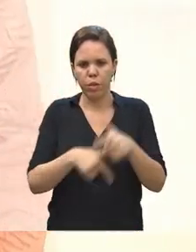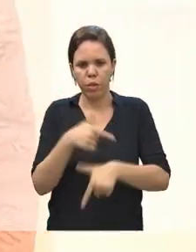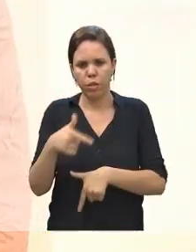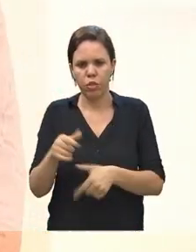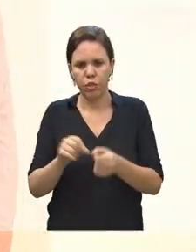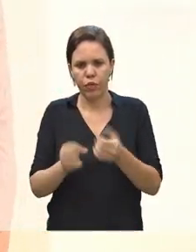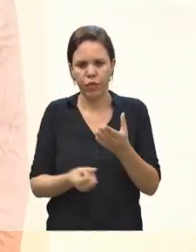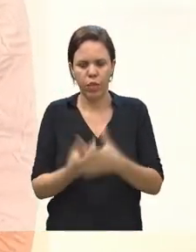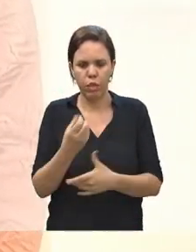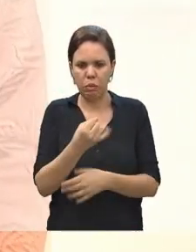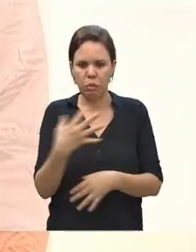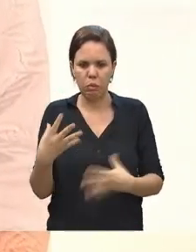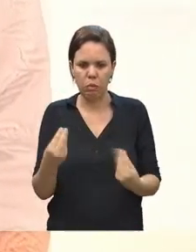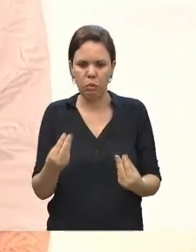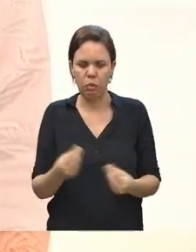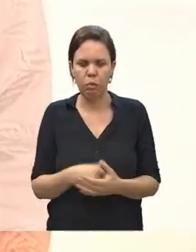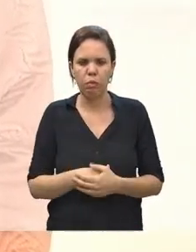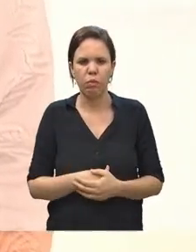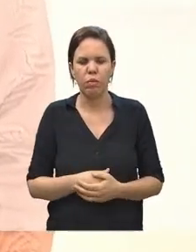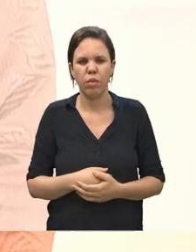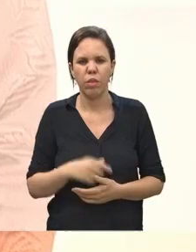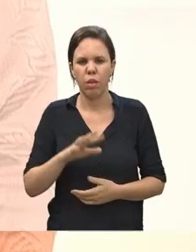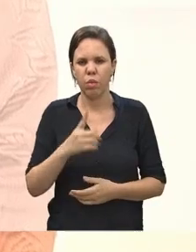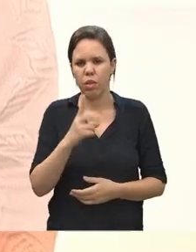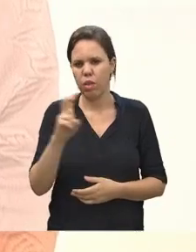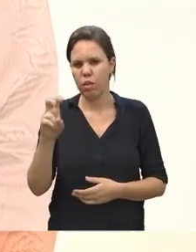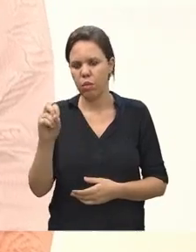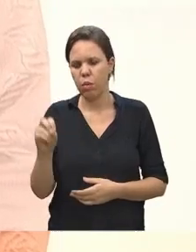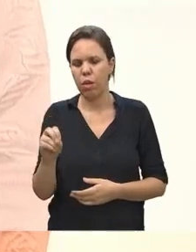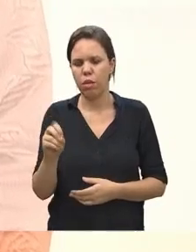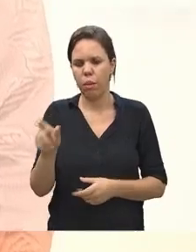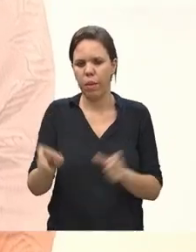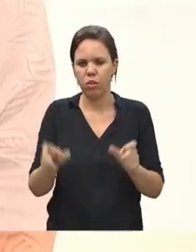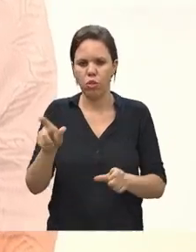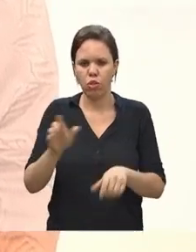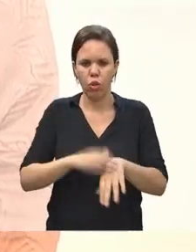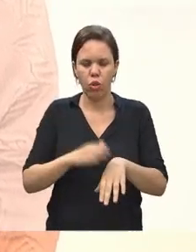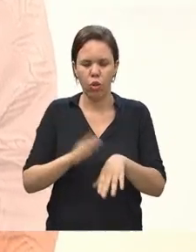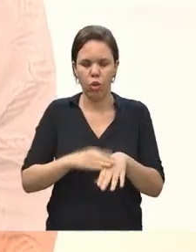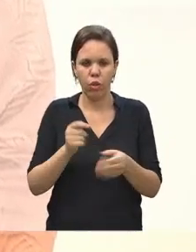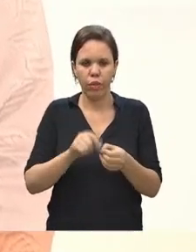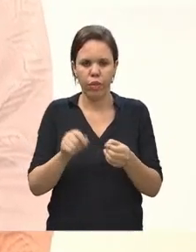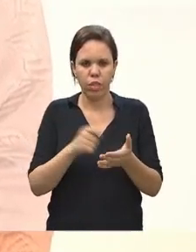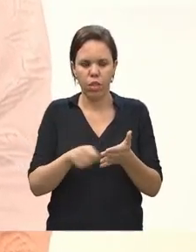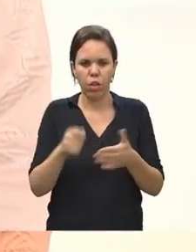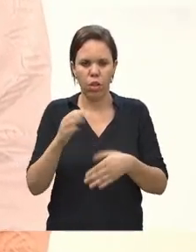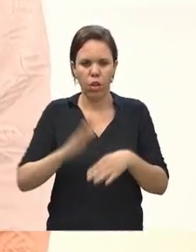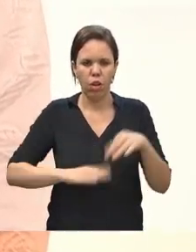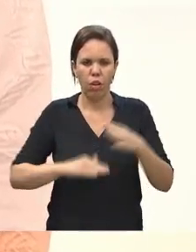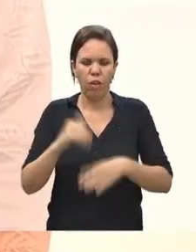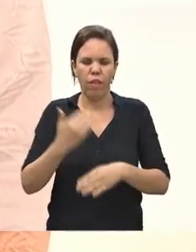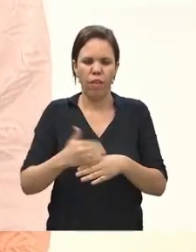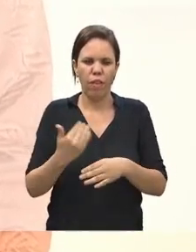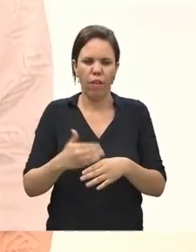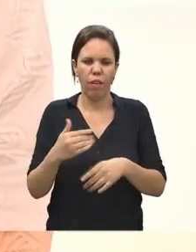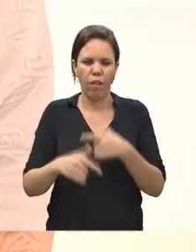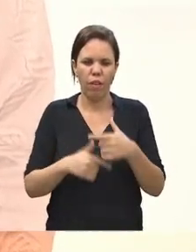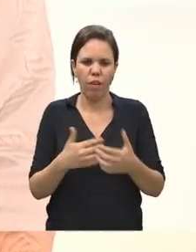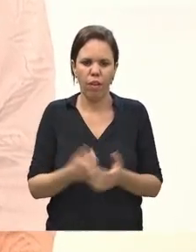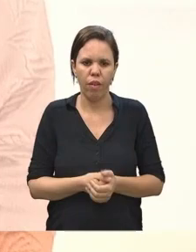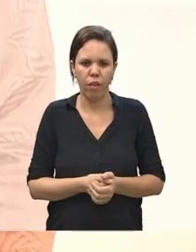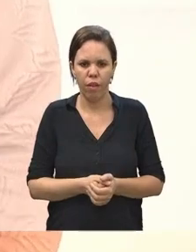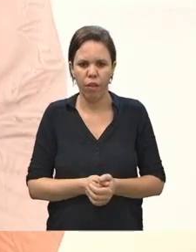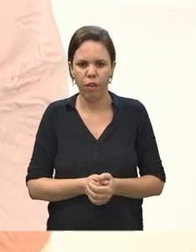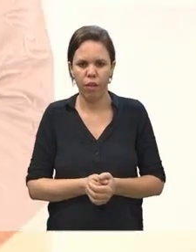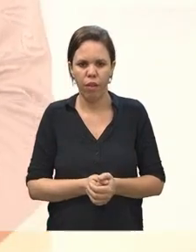de trabalho que tinha sido feito, porque são cerca de 150 compositores, mais de 400 obras, né? Então, foi um